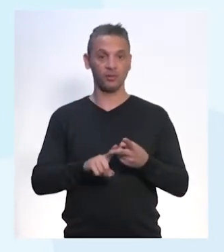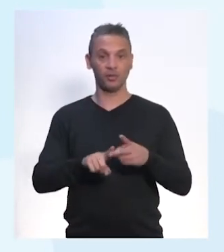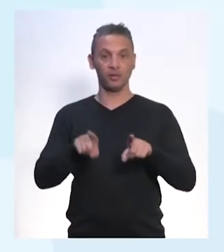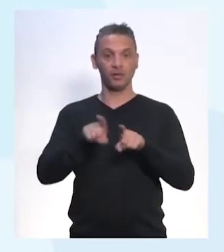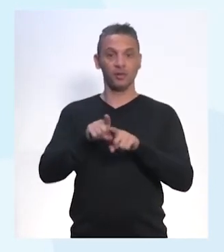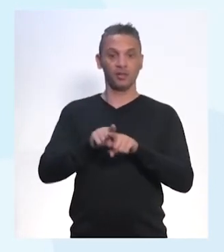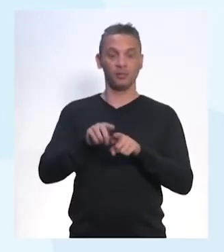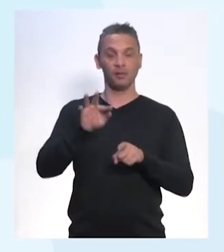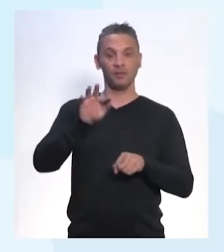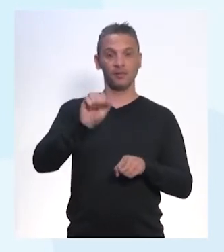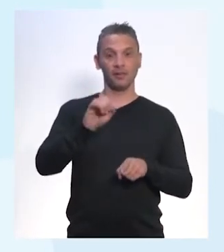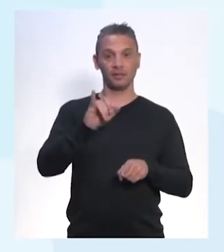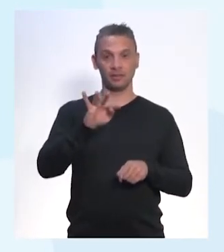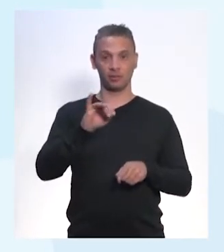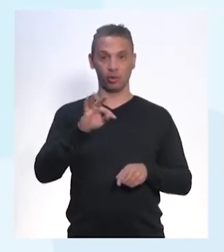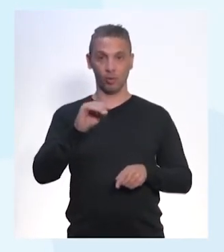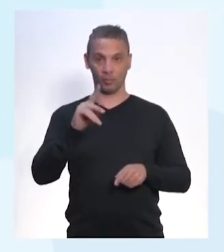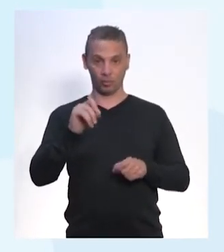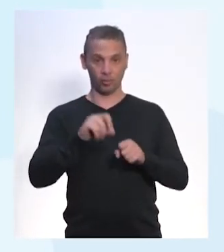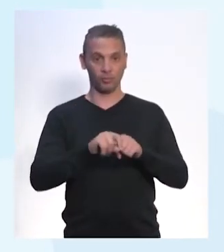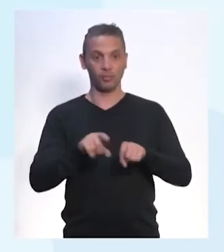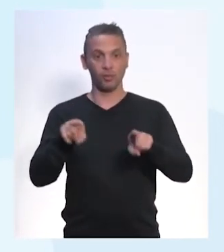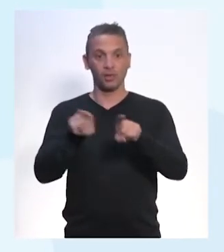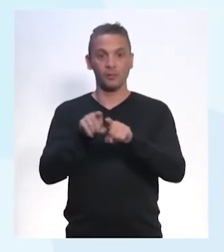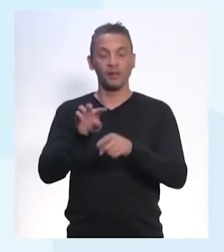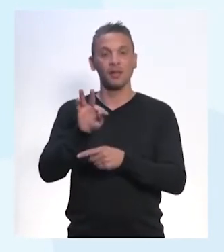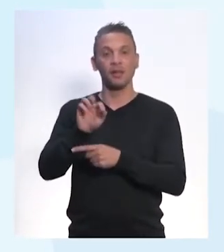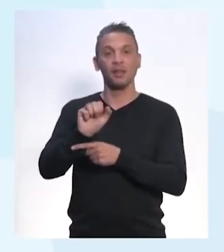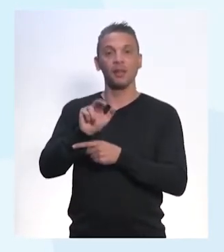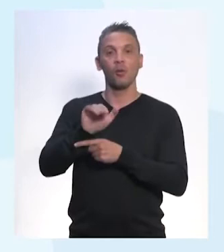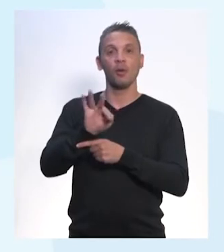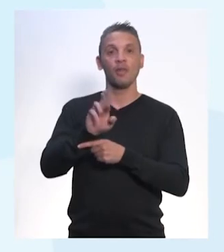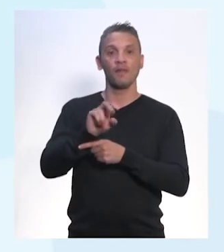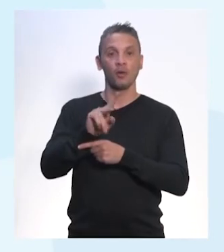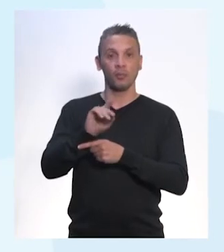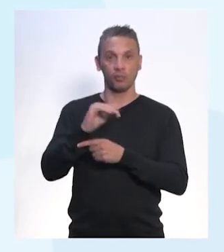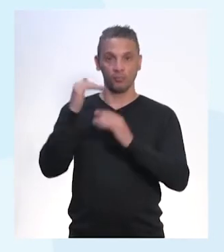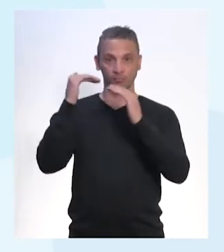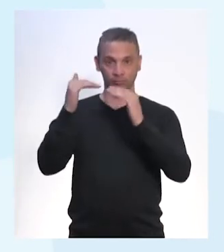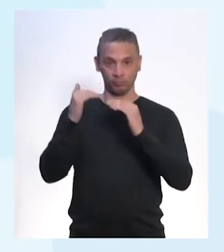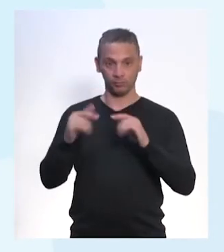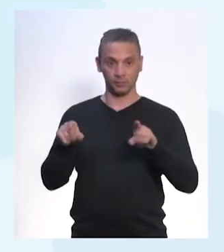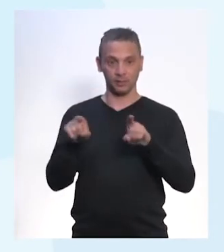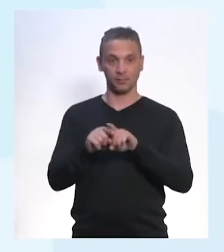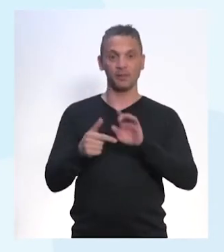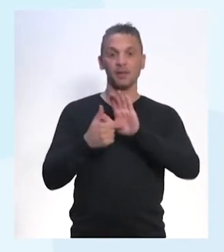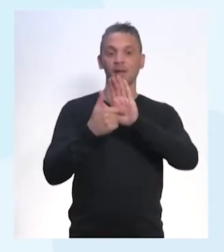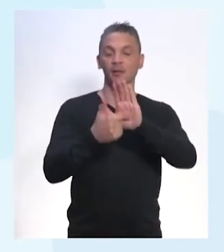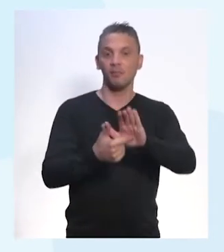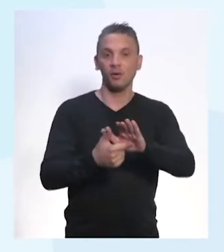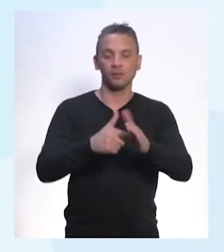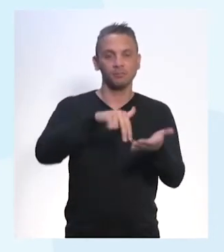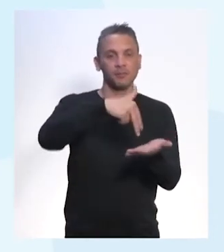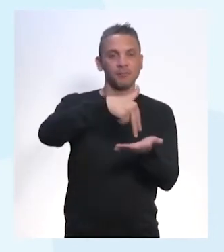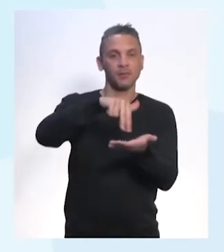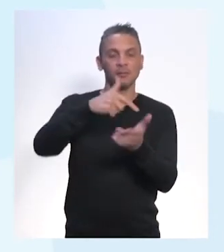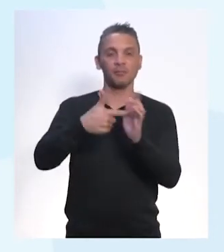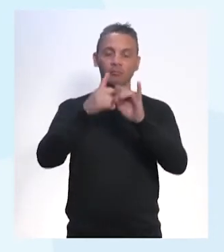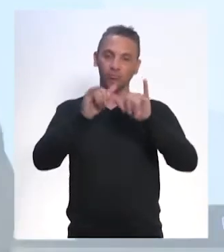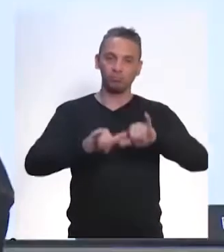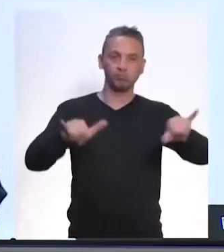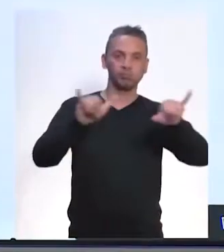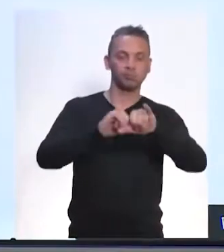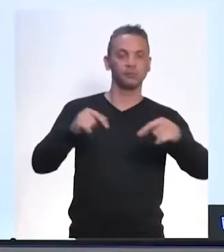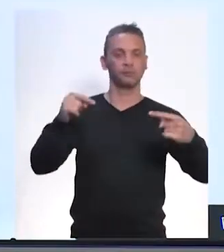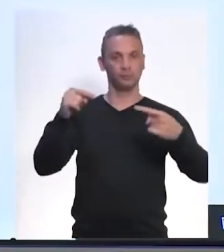o fenacistiscópio ou fantoscope, o taumatrópio ou taumatrope e mostras e salões como meios de